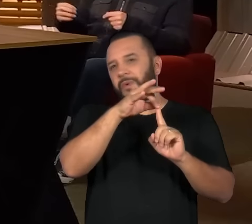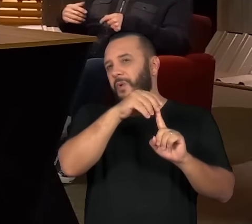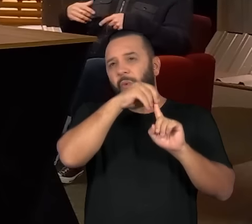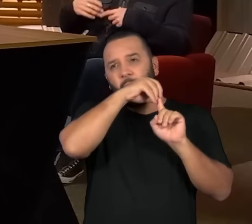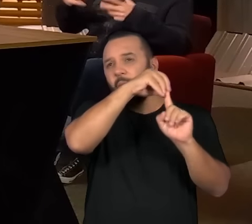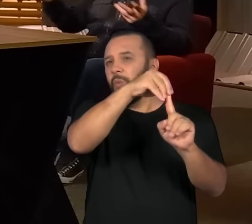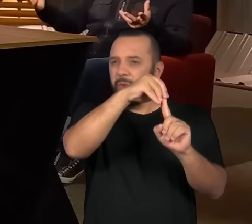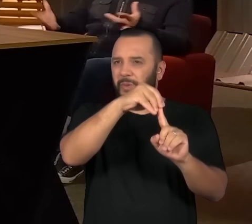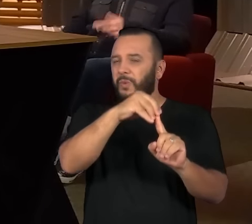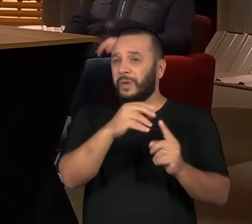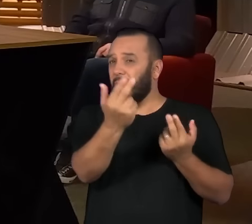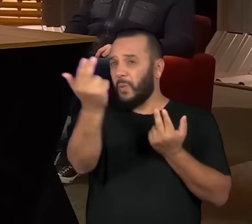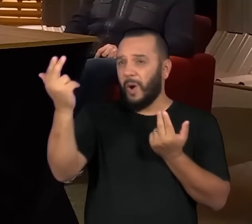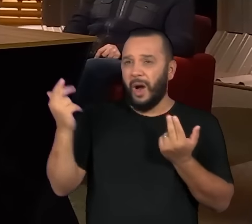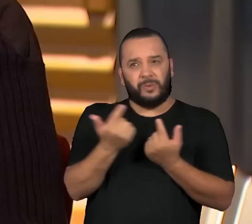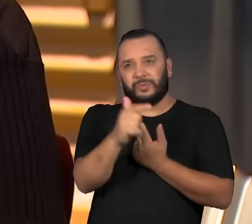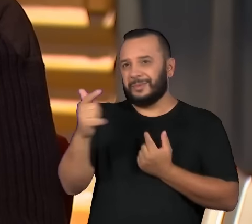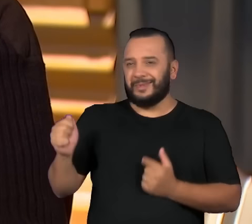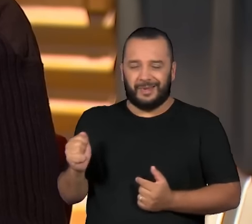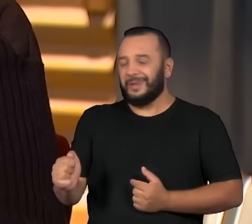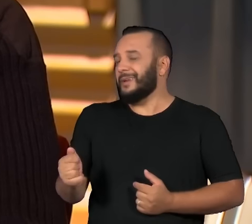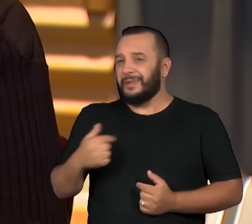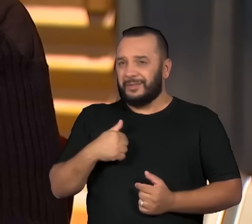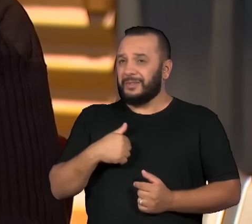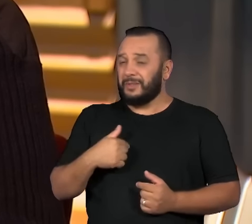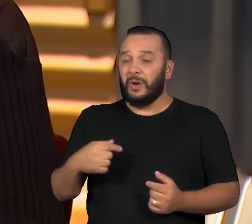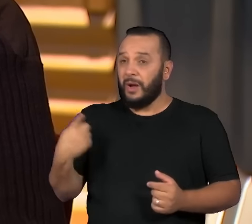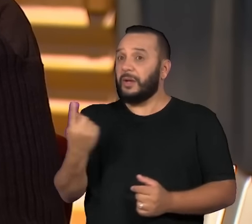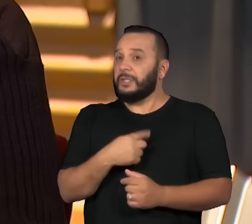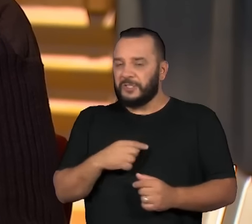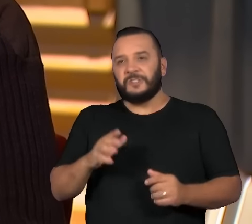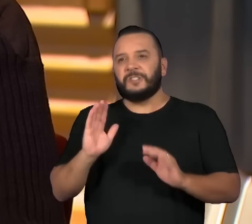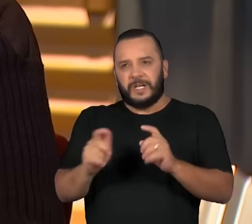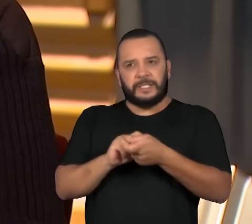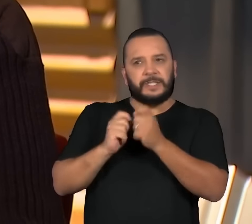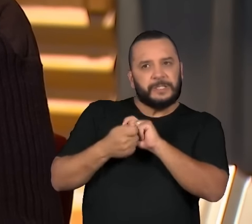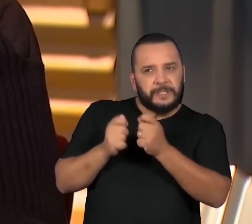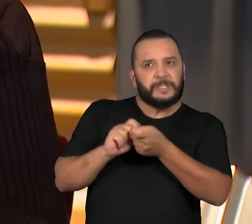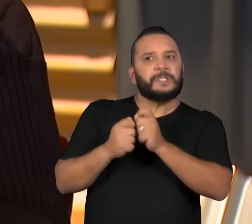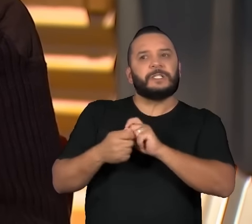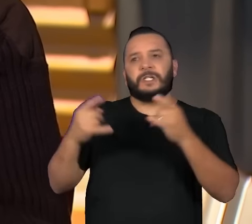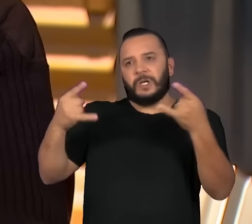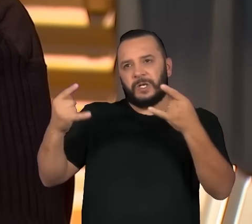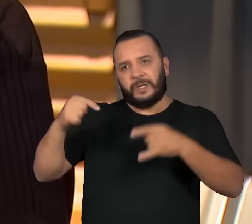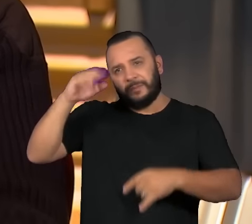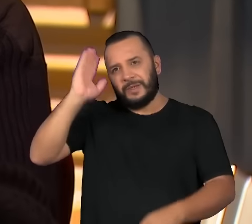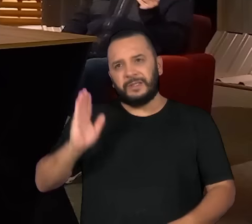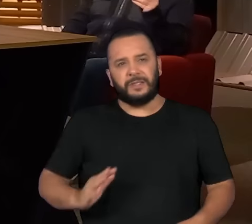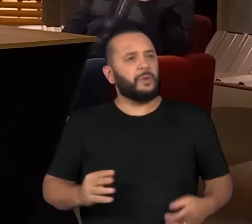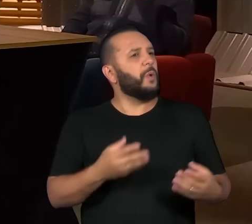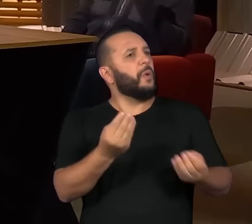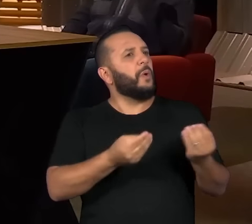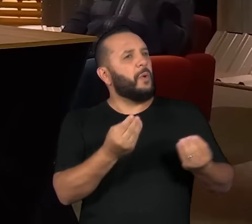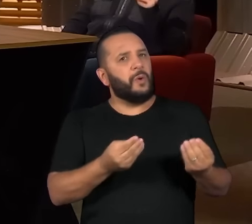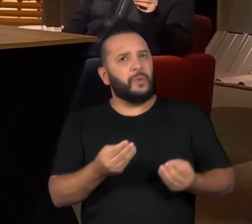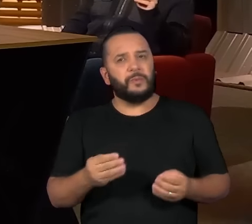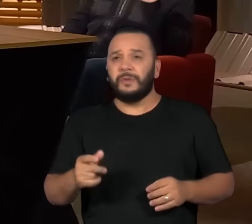mundo. Musical, né? Absurda. E aos poucos a gente foi incorporando isso. Como? Assim... Na